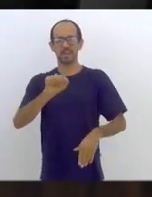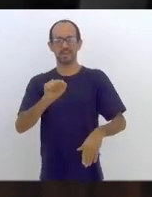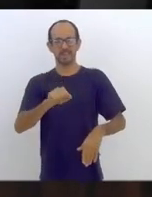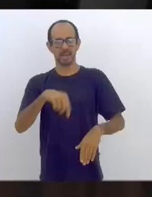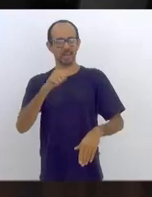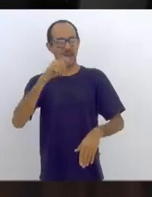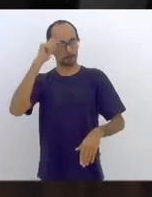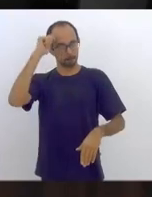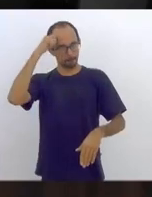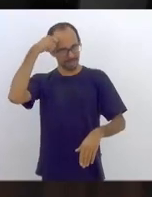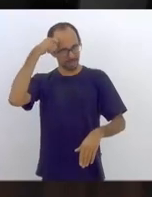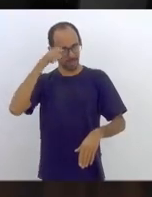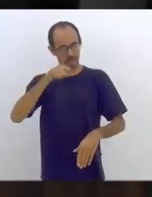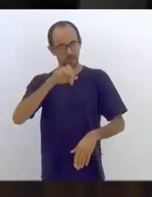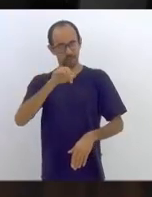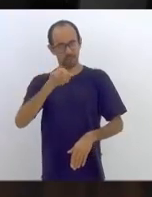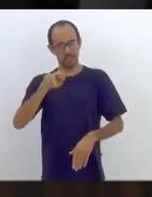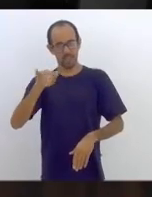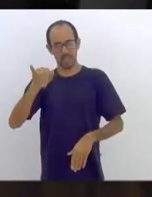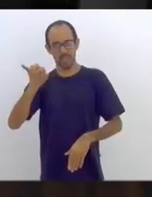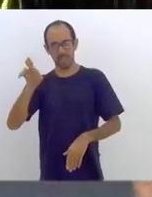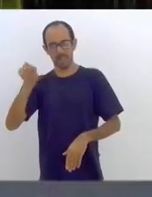Ferreira.